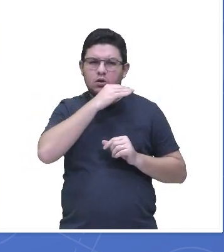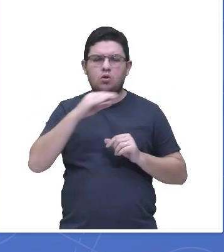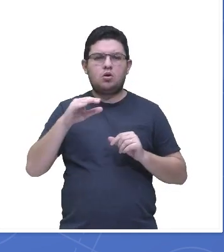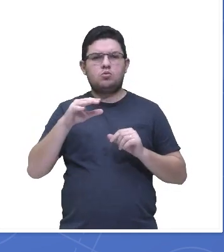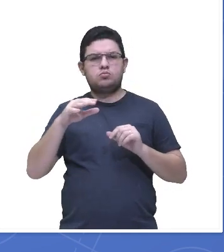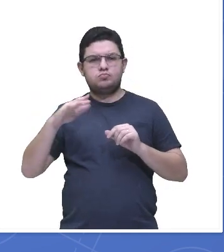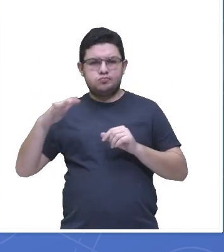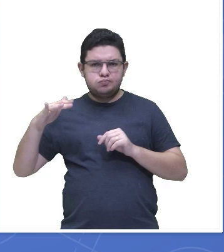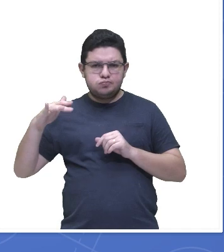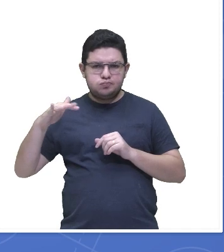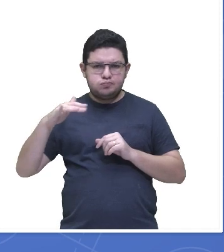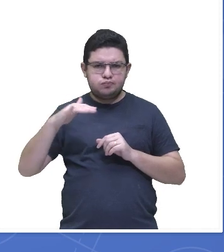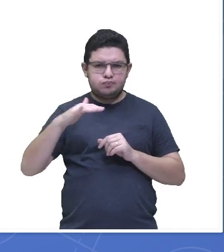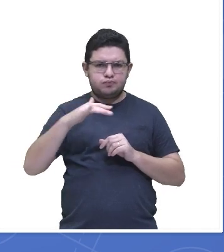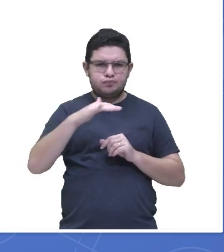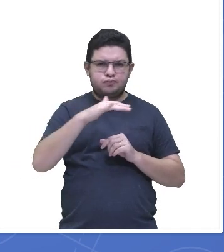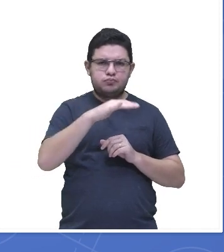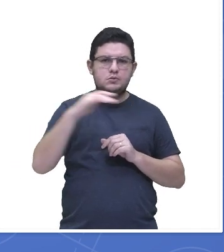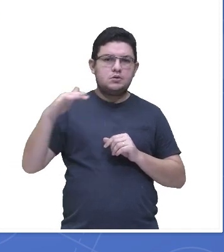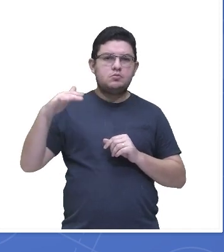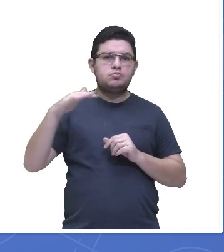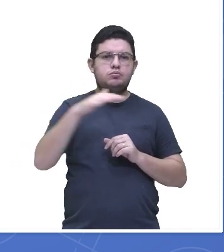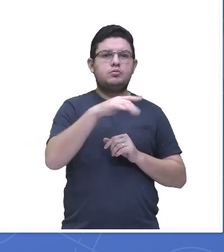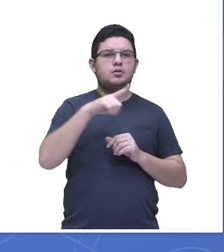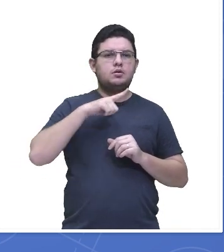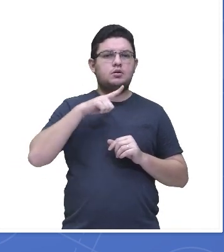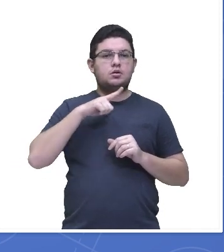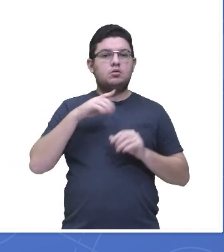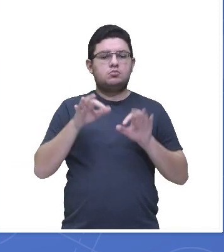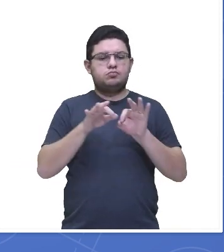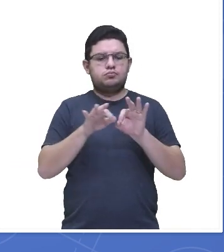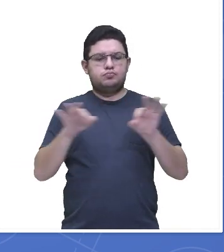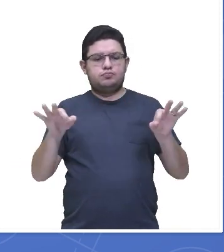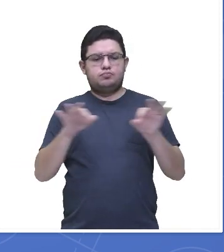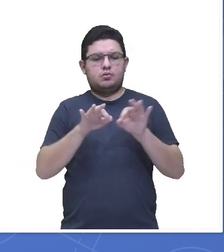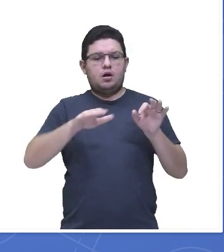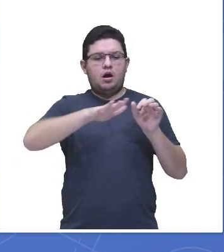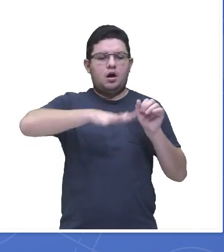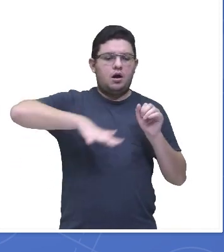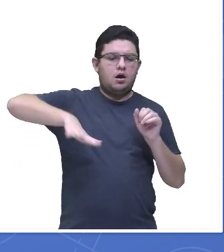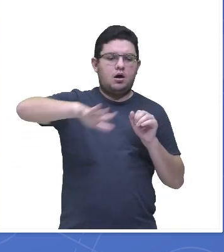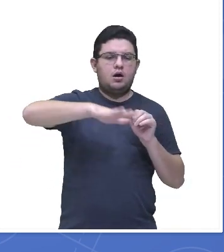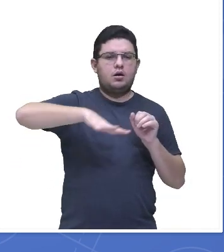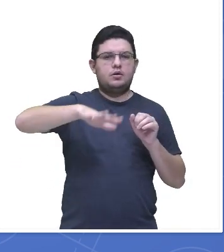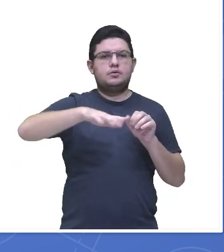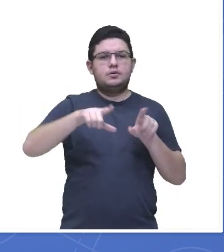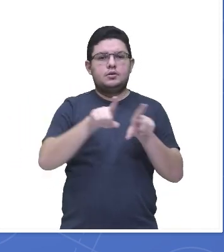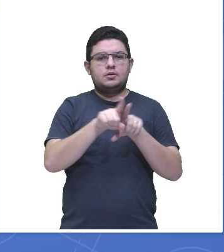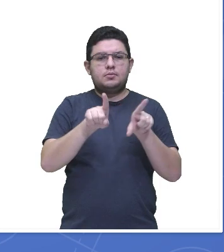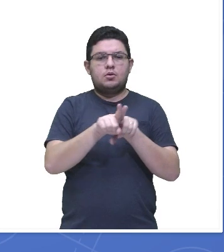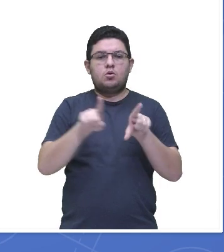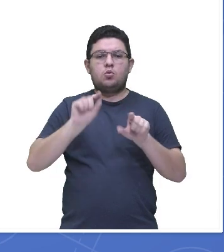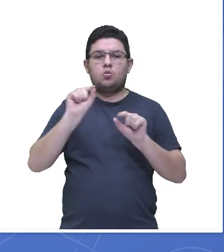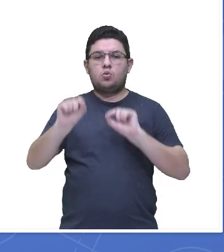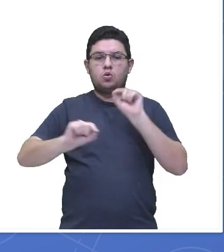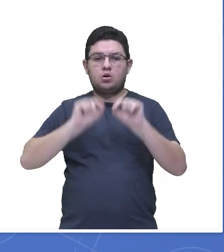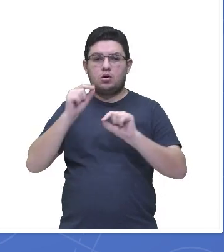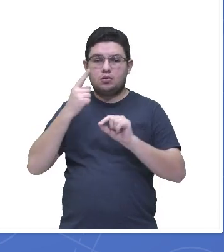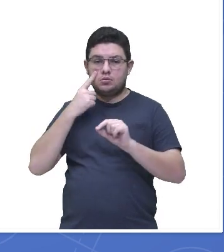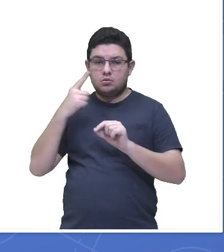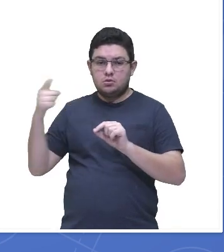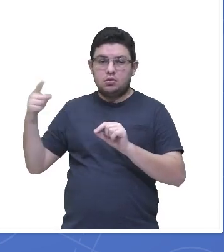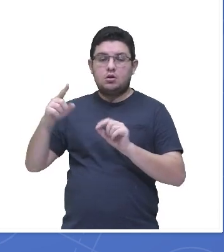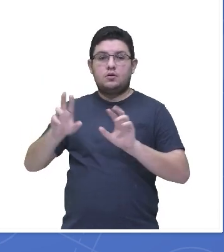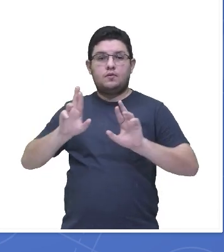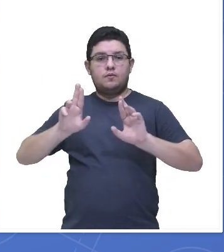diretamente proporcional à área da seção transversal A, a diferença de temperatura delta teta entre